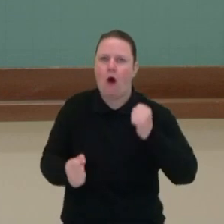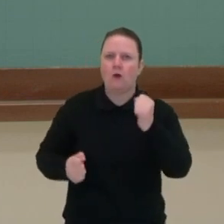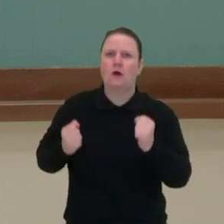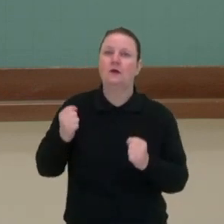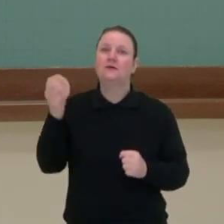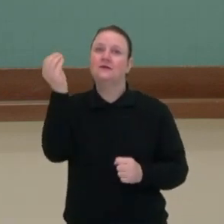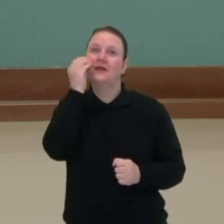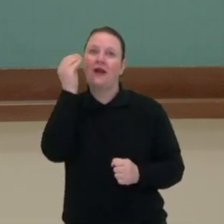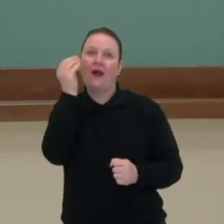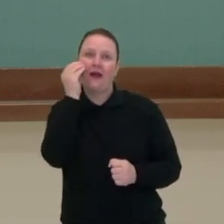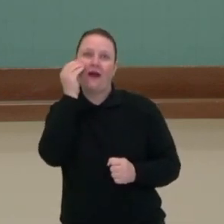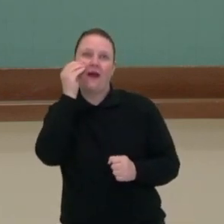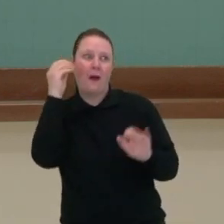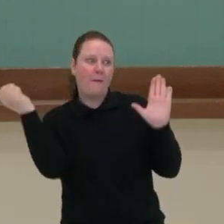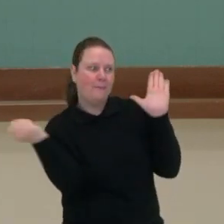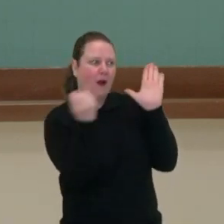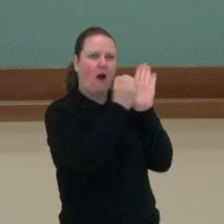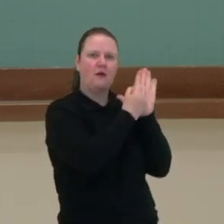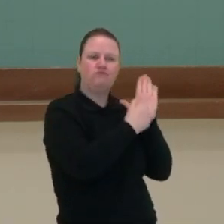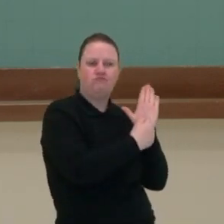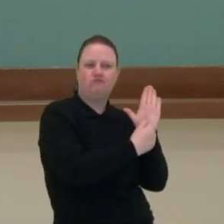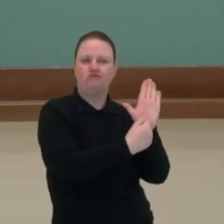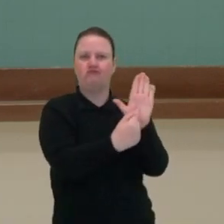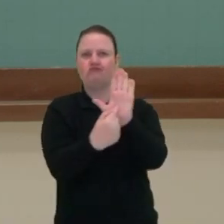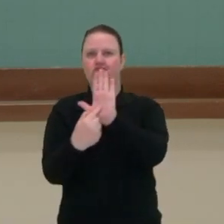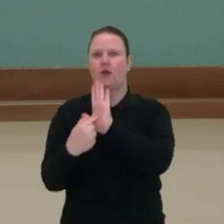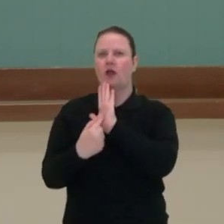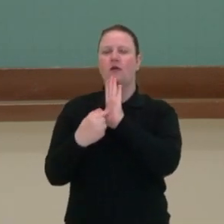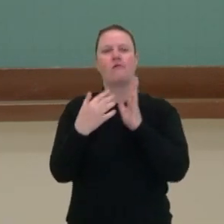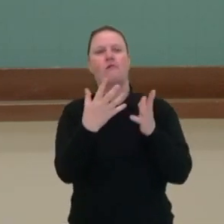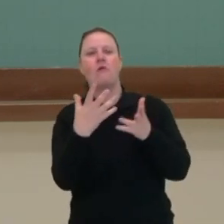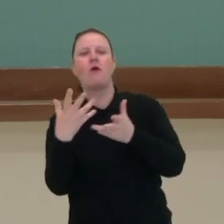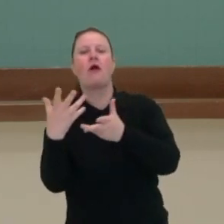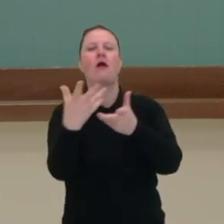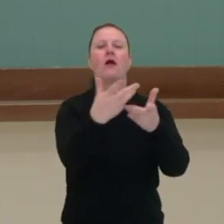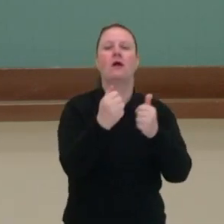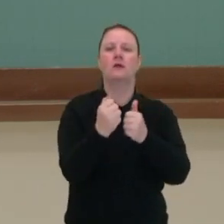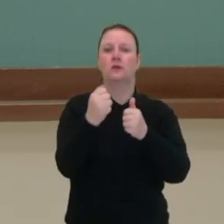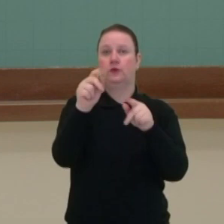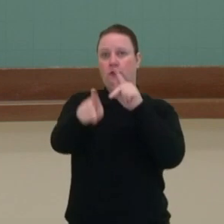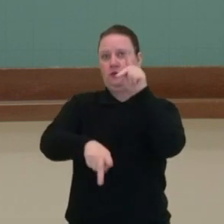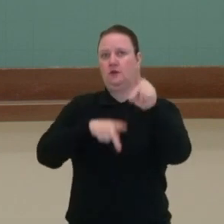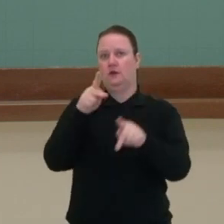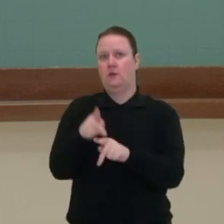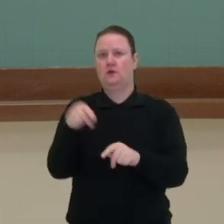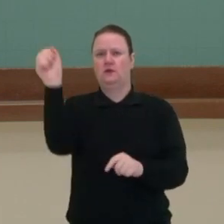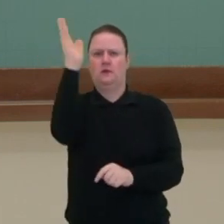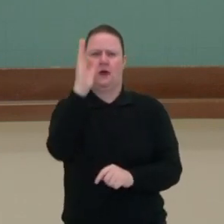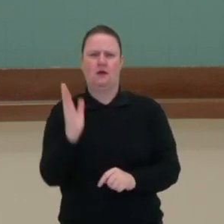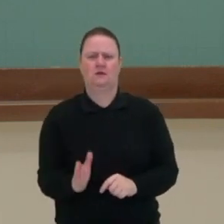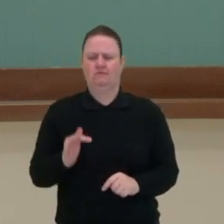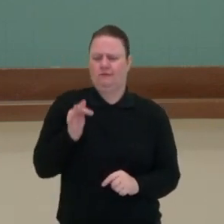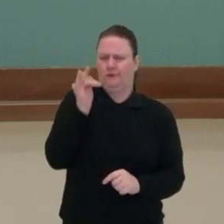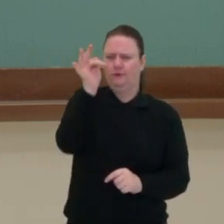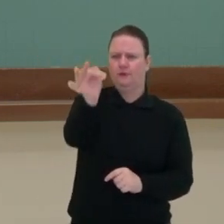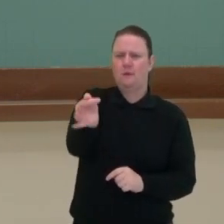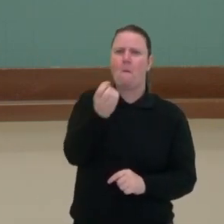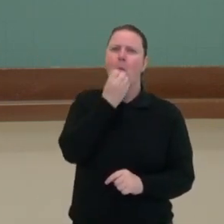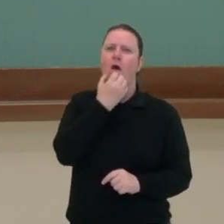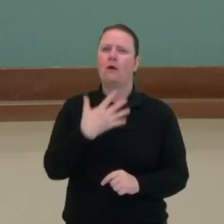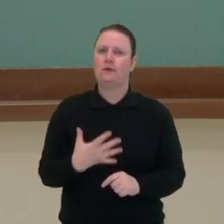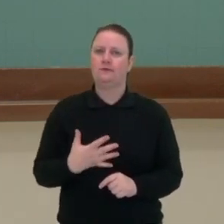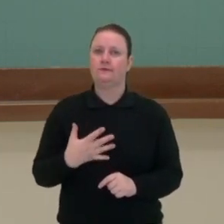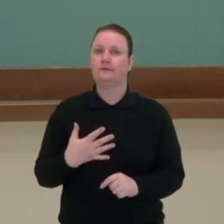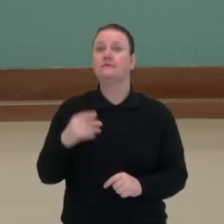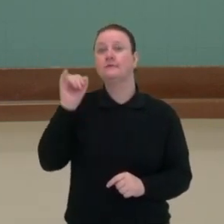tentando colar a sua imagem a ideia de modernidade que ele traria para o Brasil. O Brasil seria um país moderno, um país do futuro. Então, essa